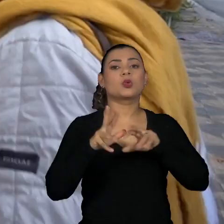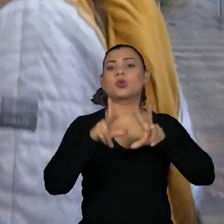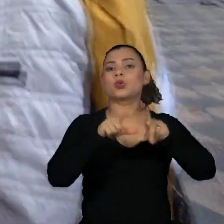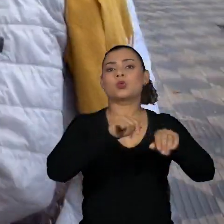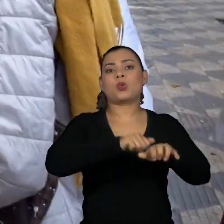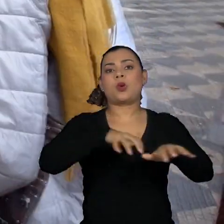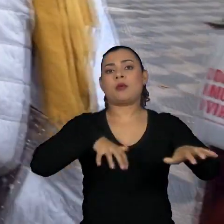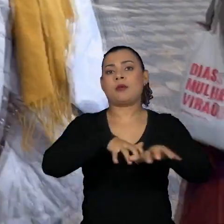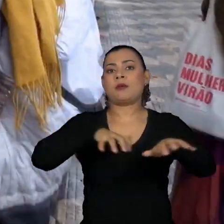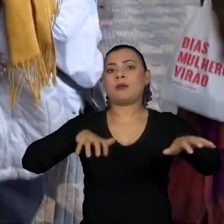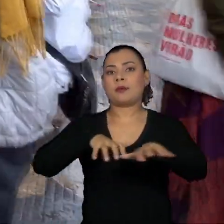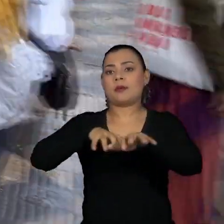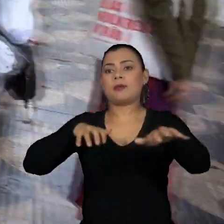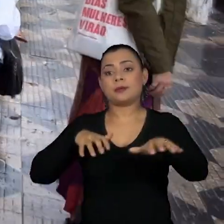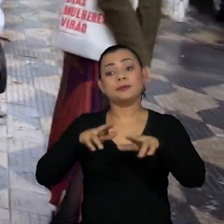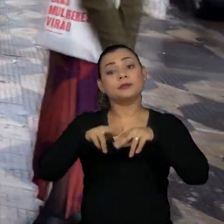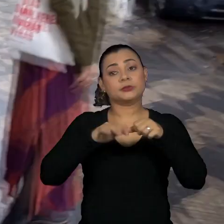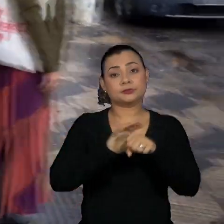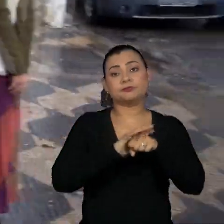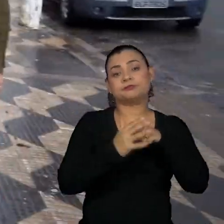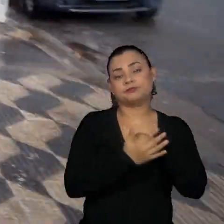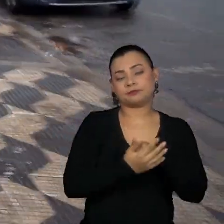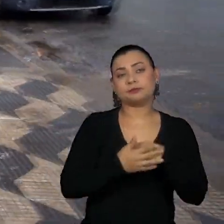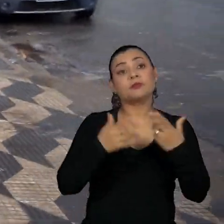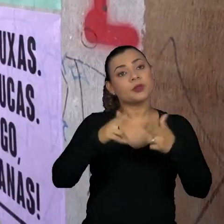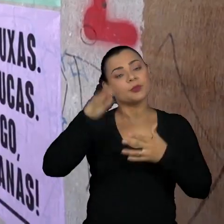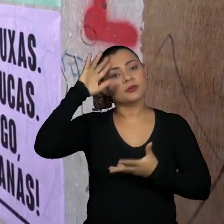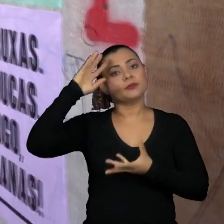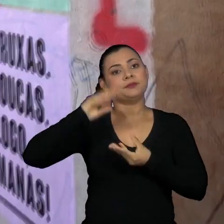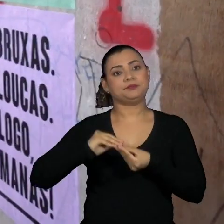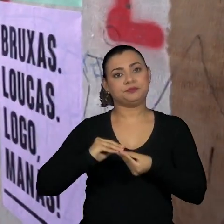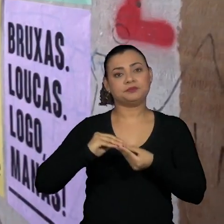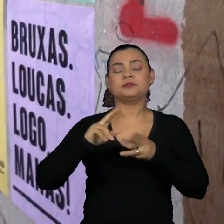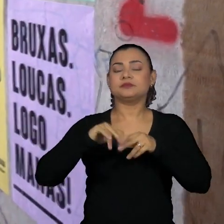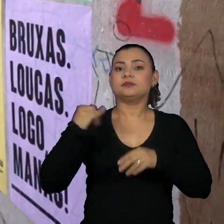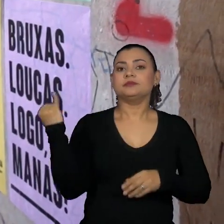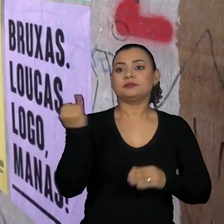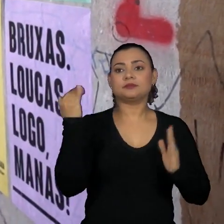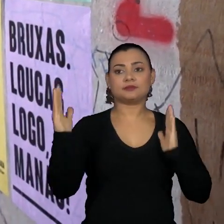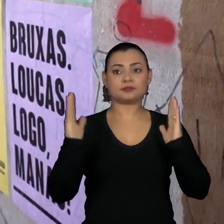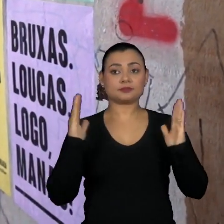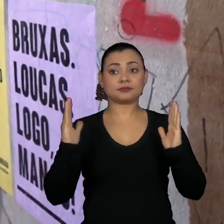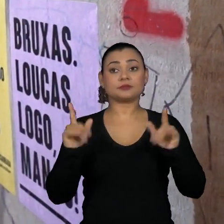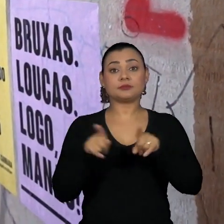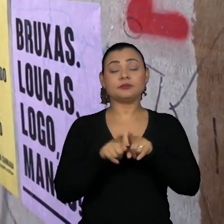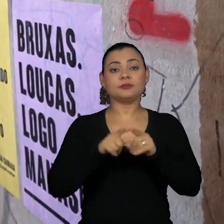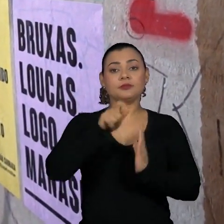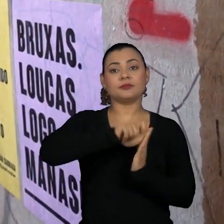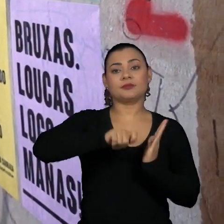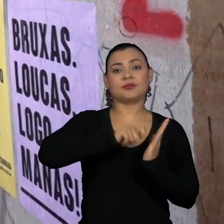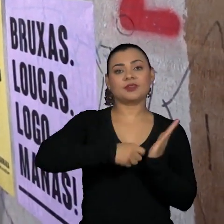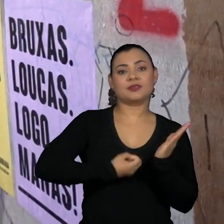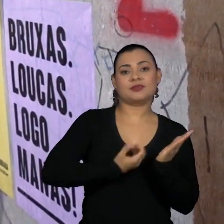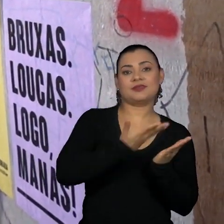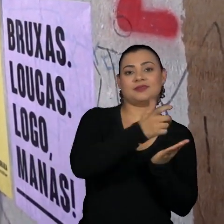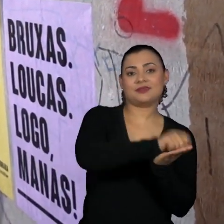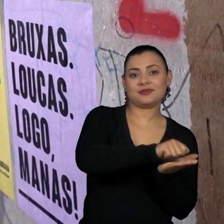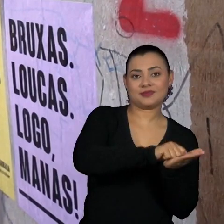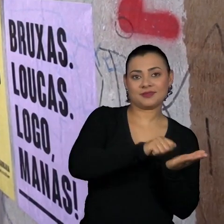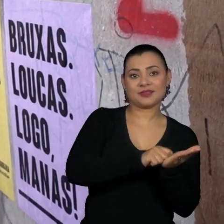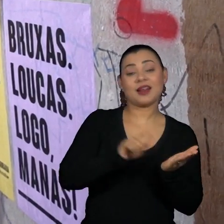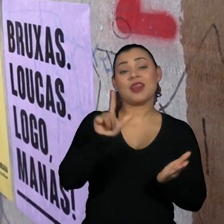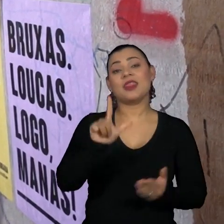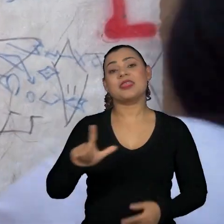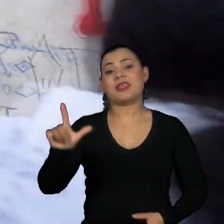assim, toda a diferença. Entender esse poder de escrever para a alma, cura para a